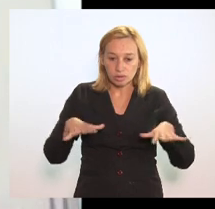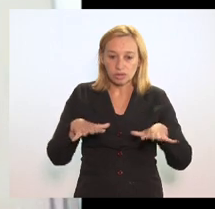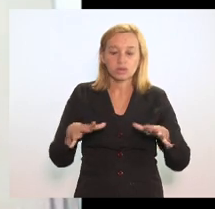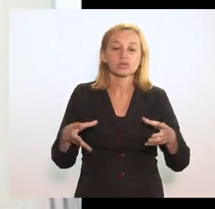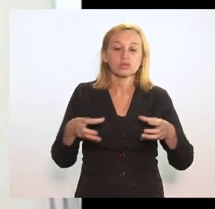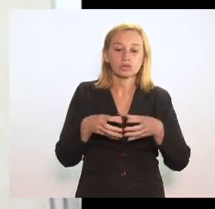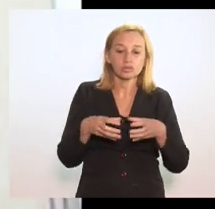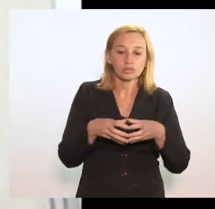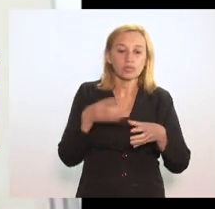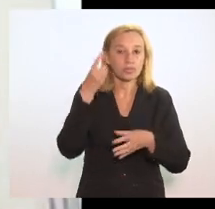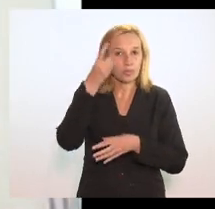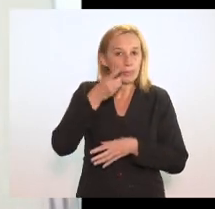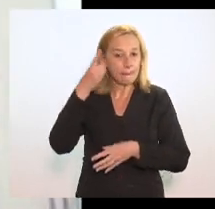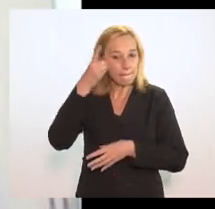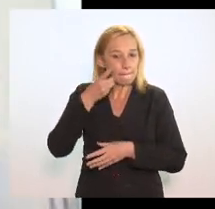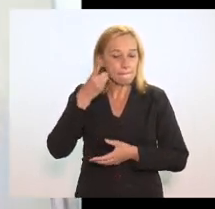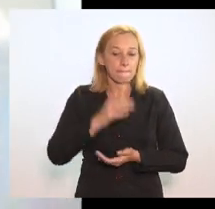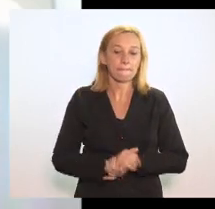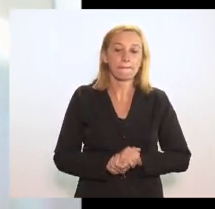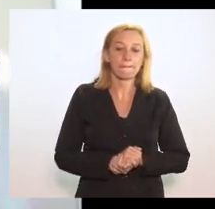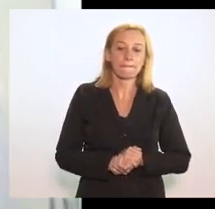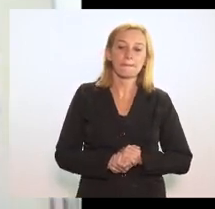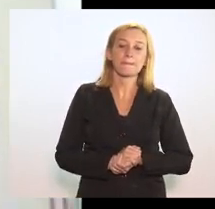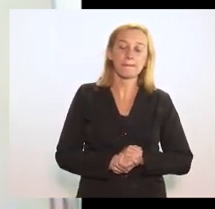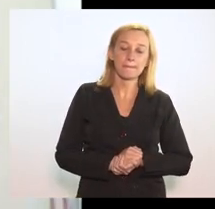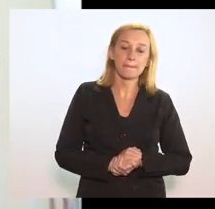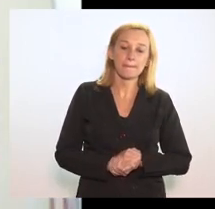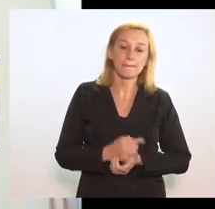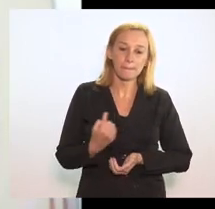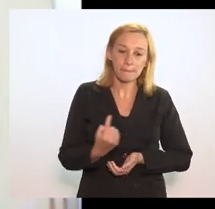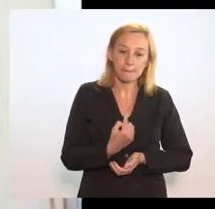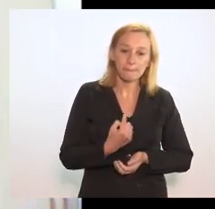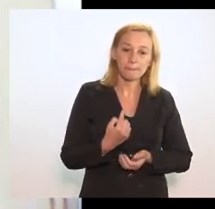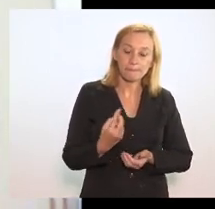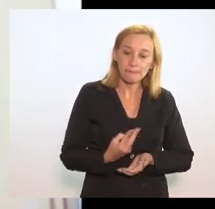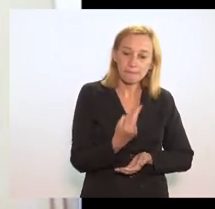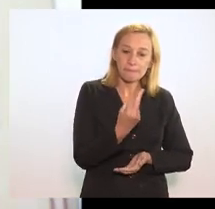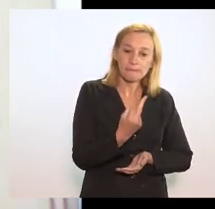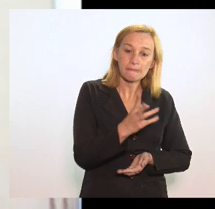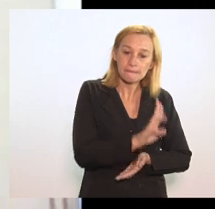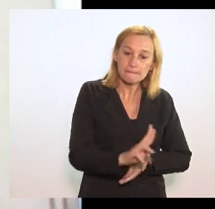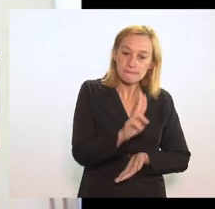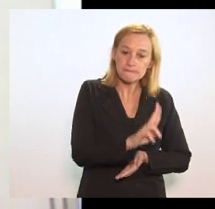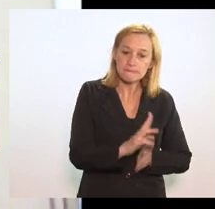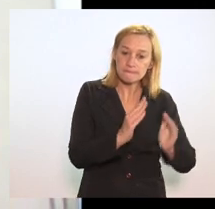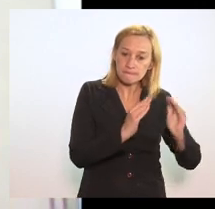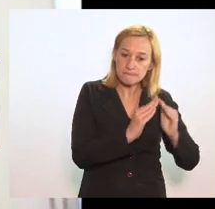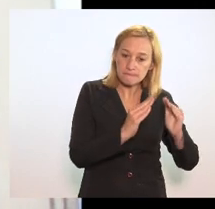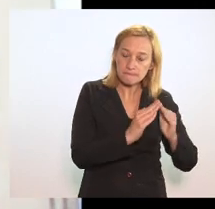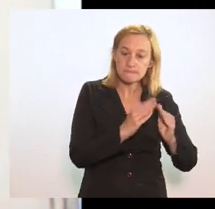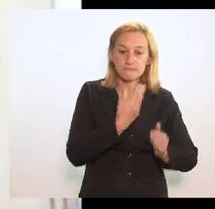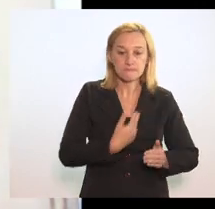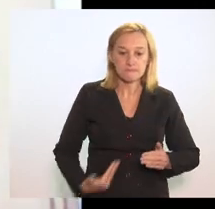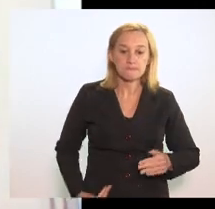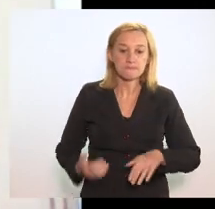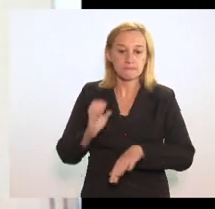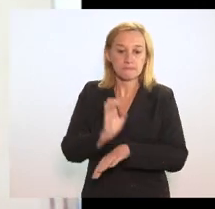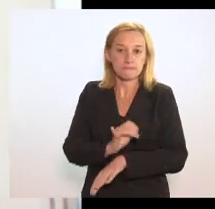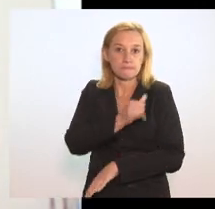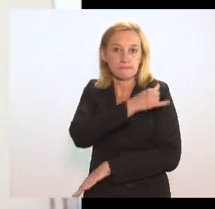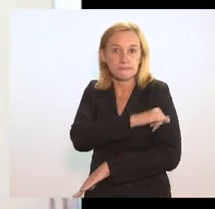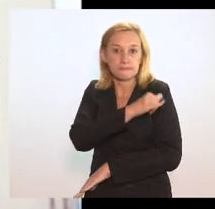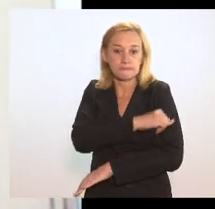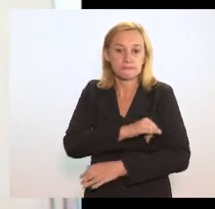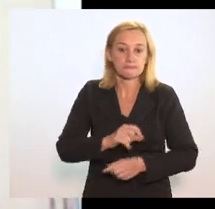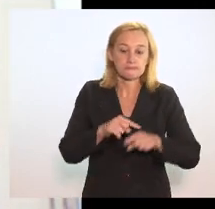dos deputados, se faz sentido a gente dar prioridade no uso dos imóveis públicos do Estado do Rio de Janeiro